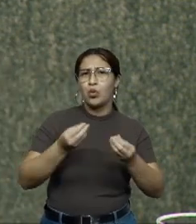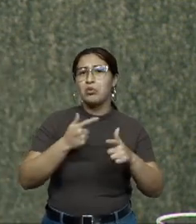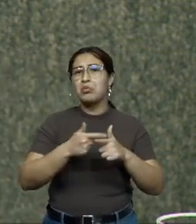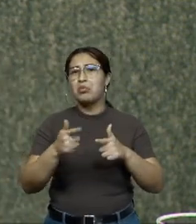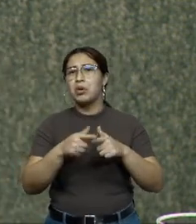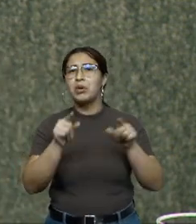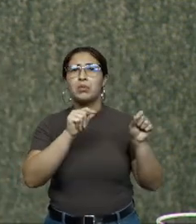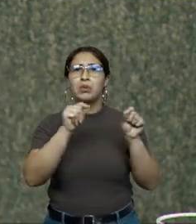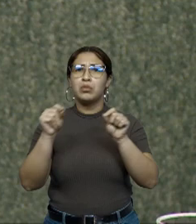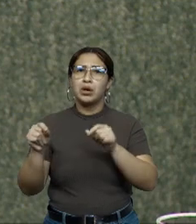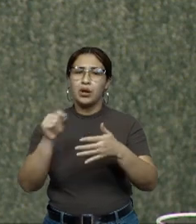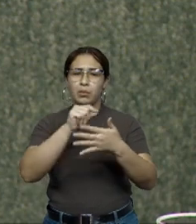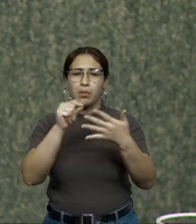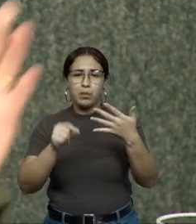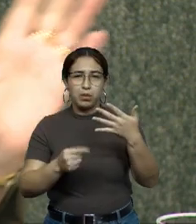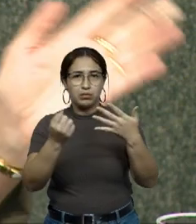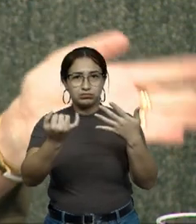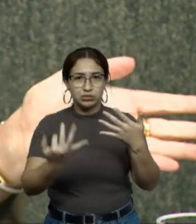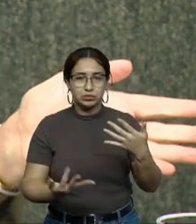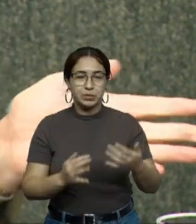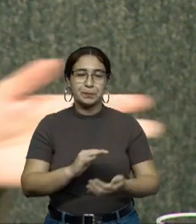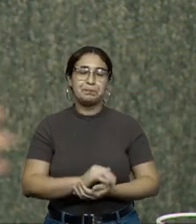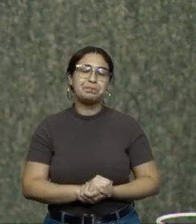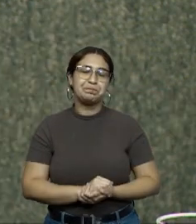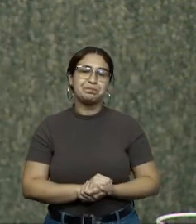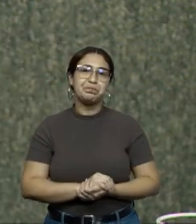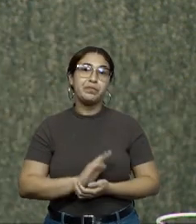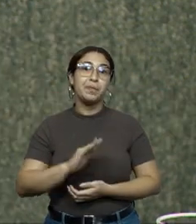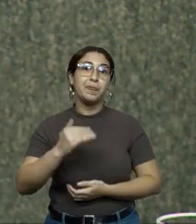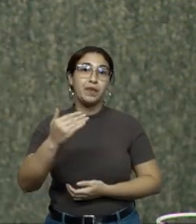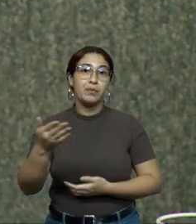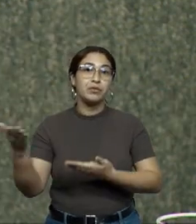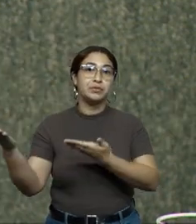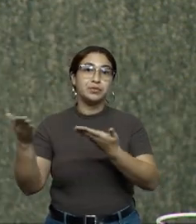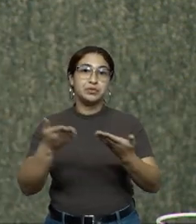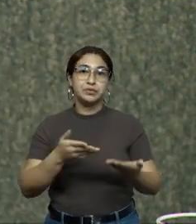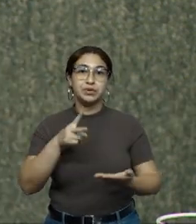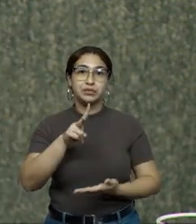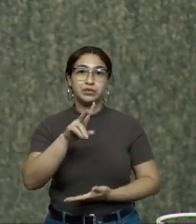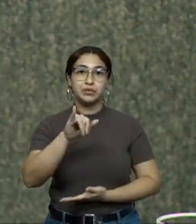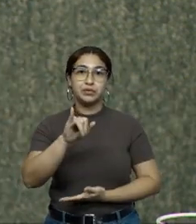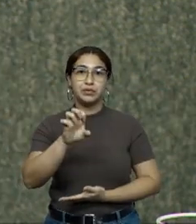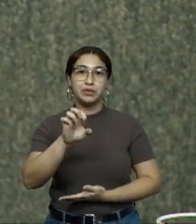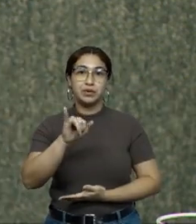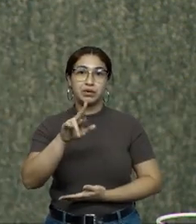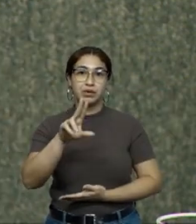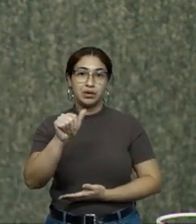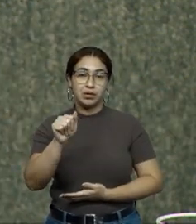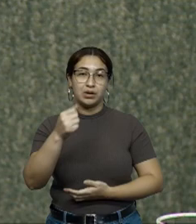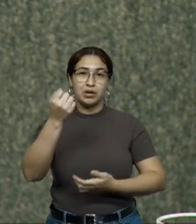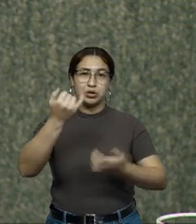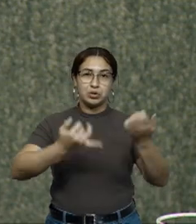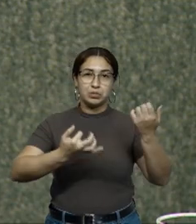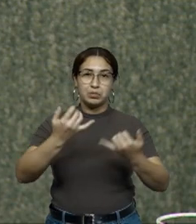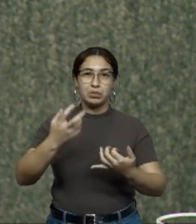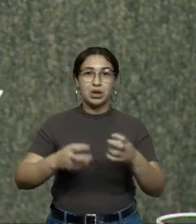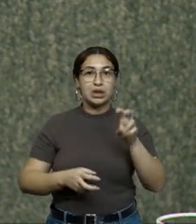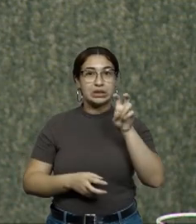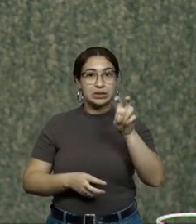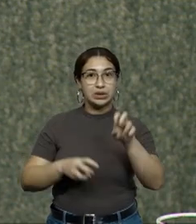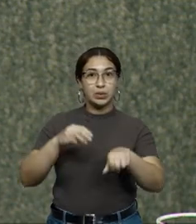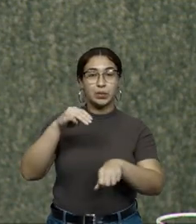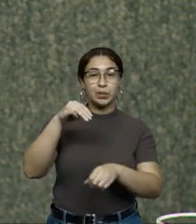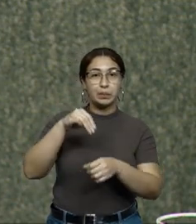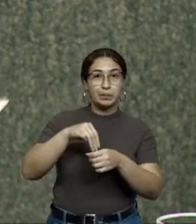já passo a palavra para o Vieira fazer a sua fala de cinco minutos também é o